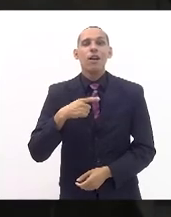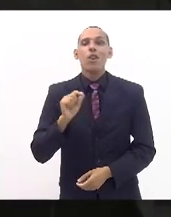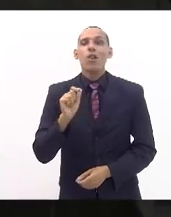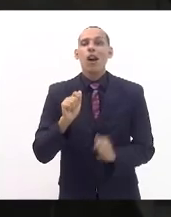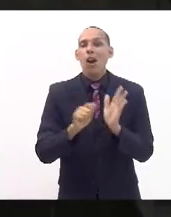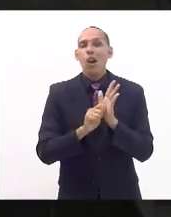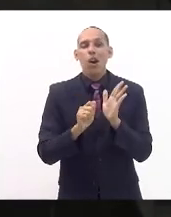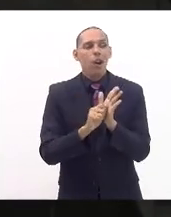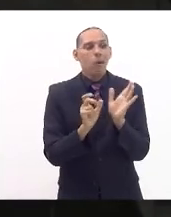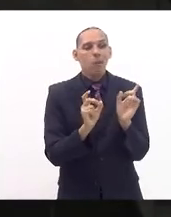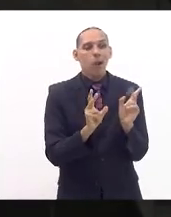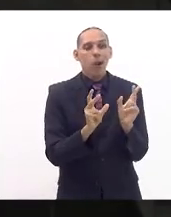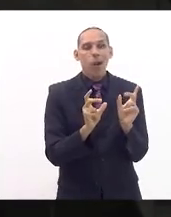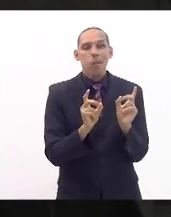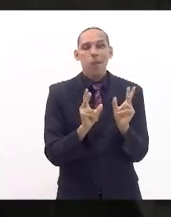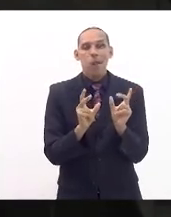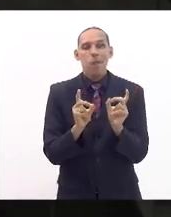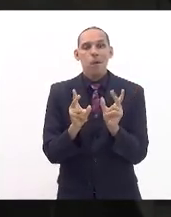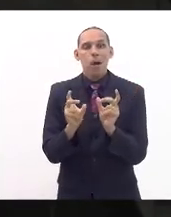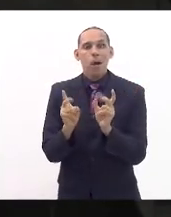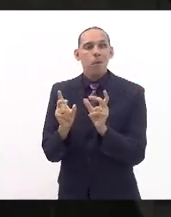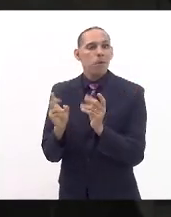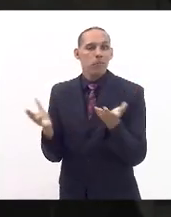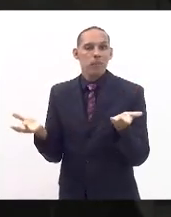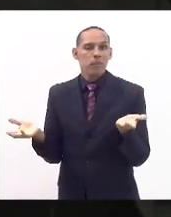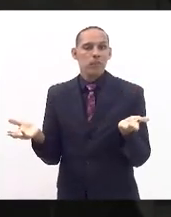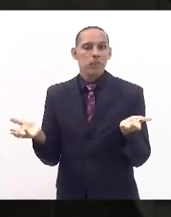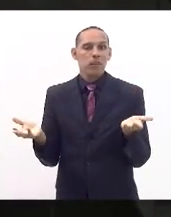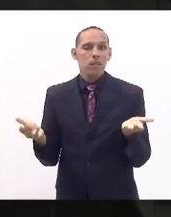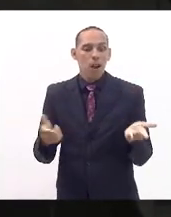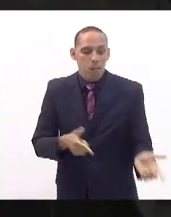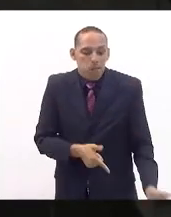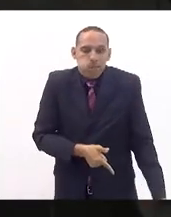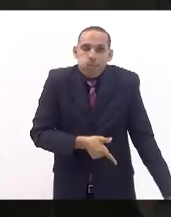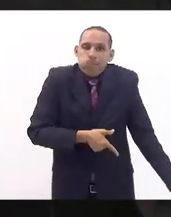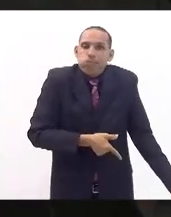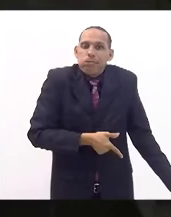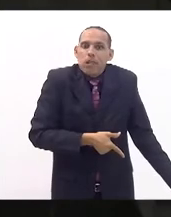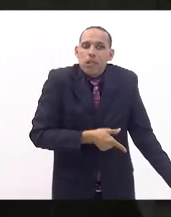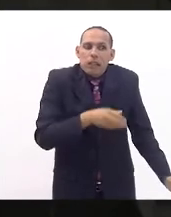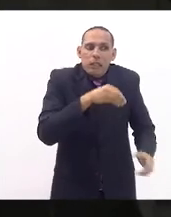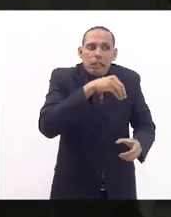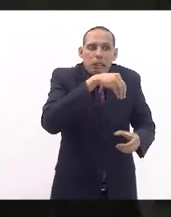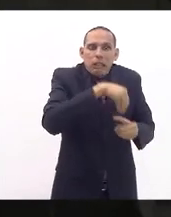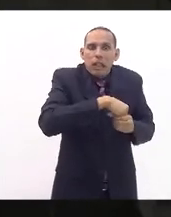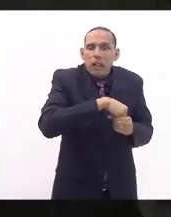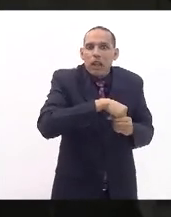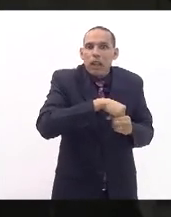vendendo drogas com seu devido arsenal bélico, dentro da estação.